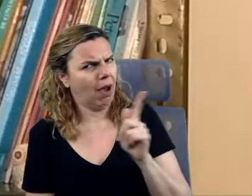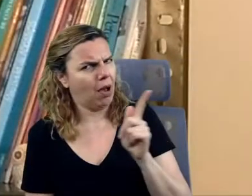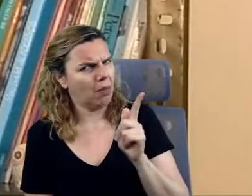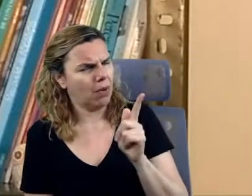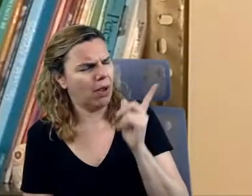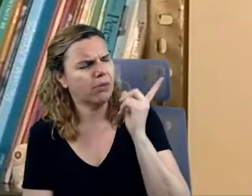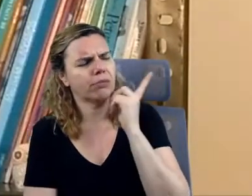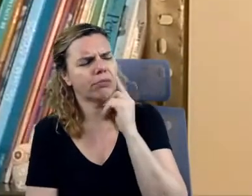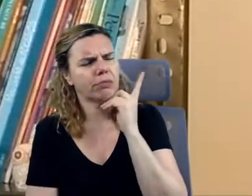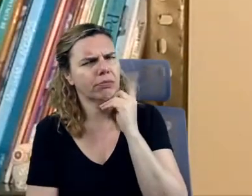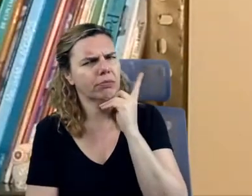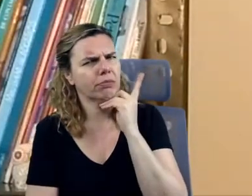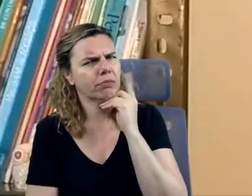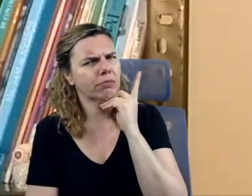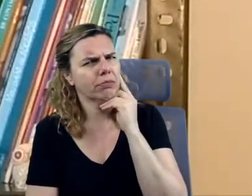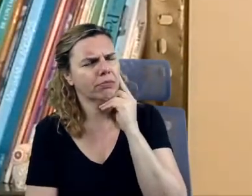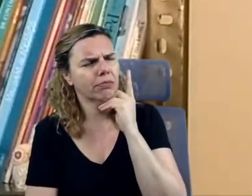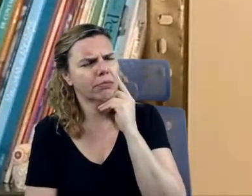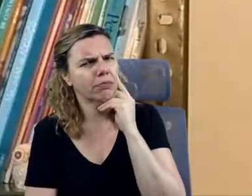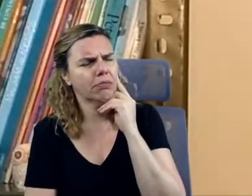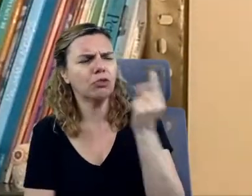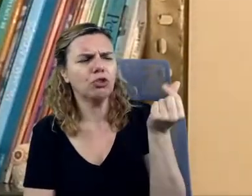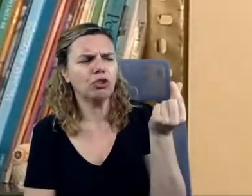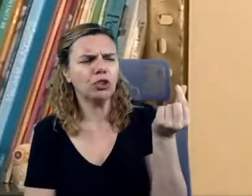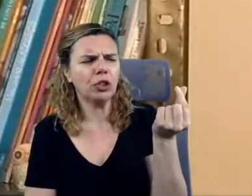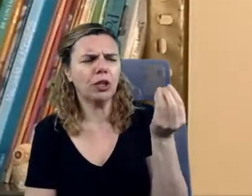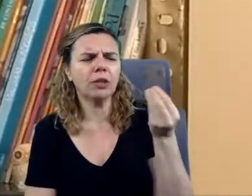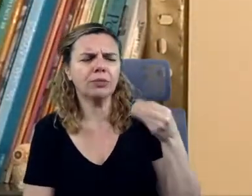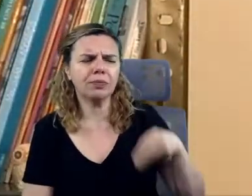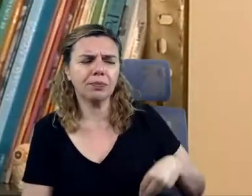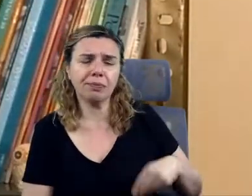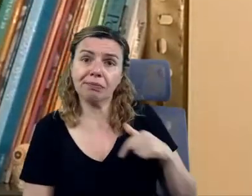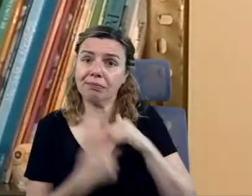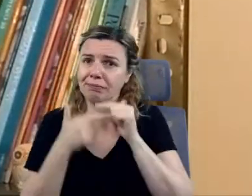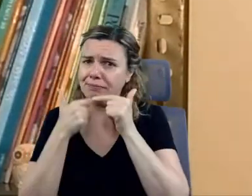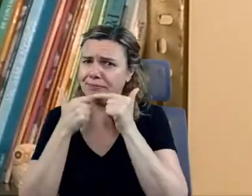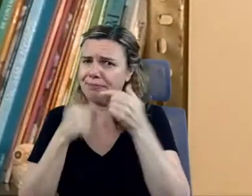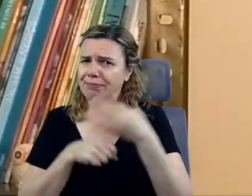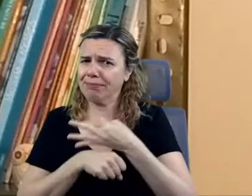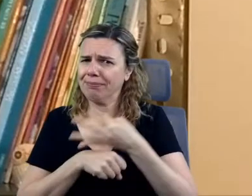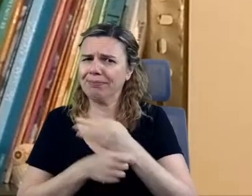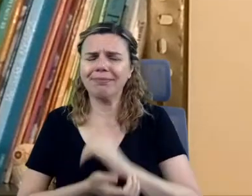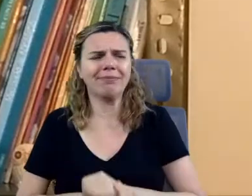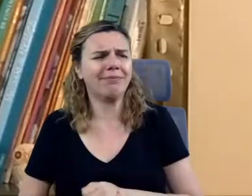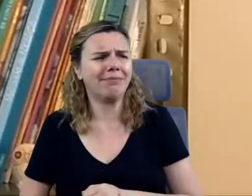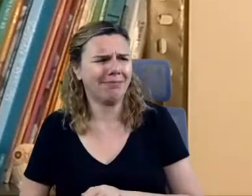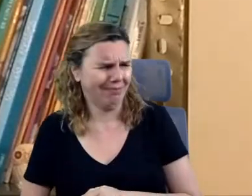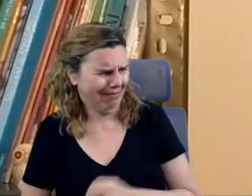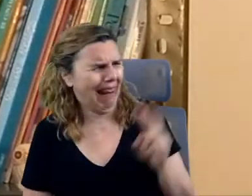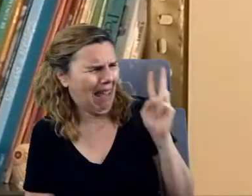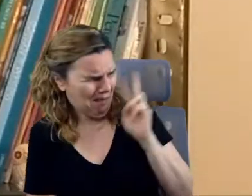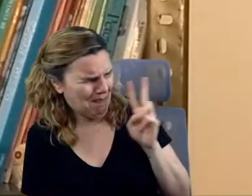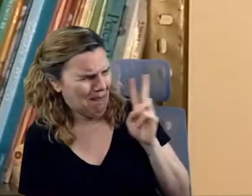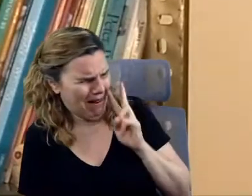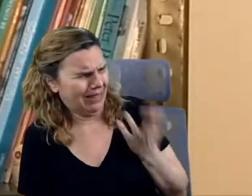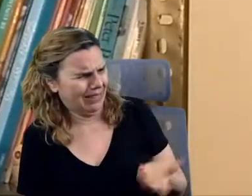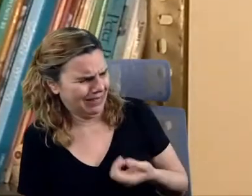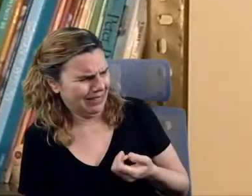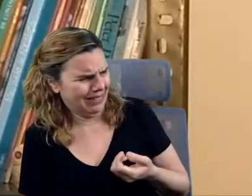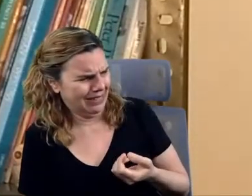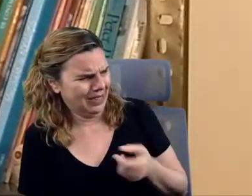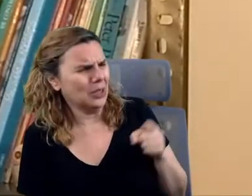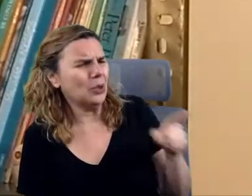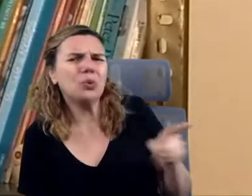Gabriel, para ver o que aquilo ia dar, pegou a moeda e se pôs a rir. Uma